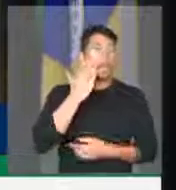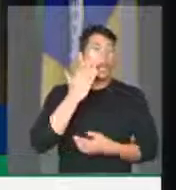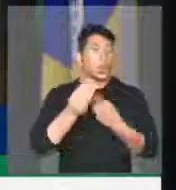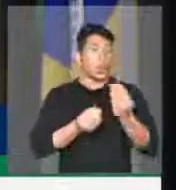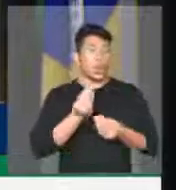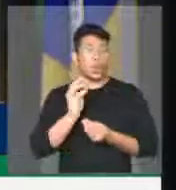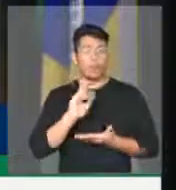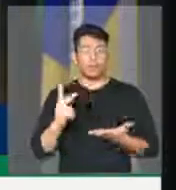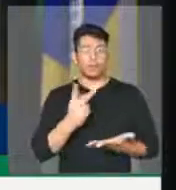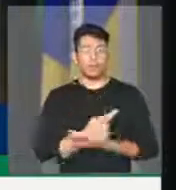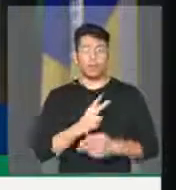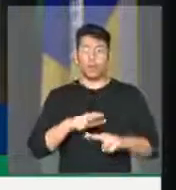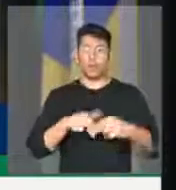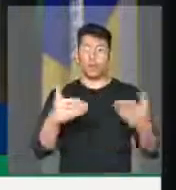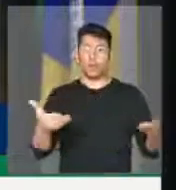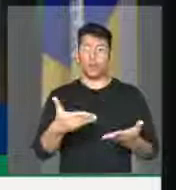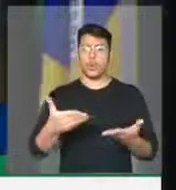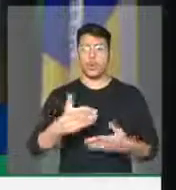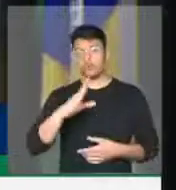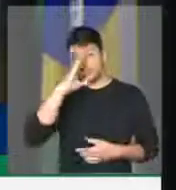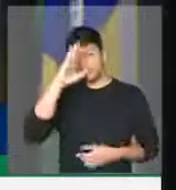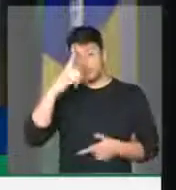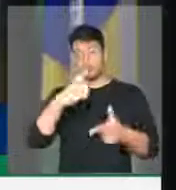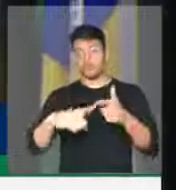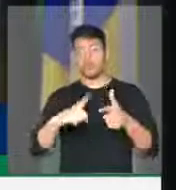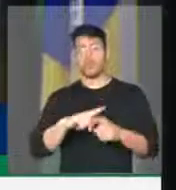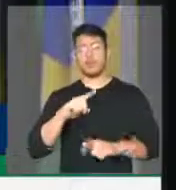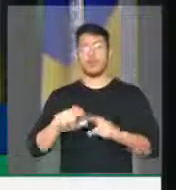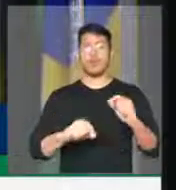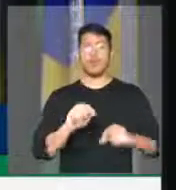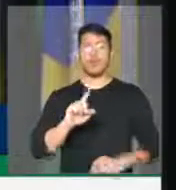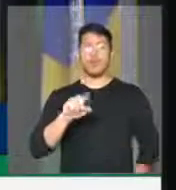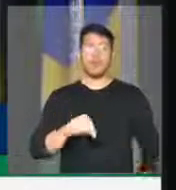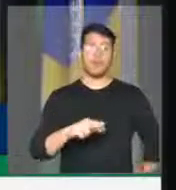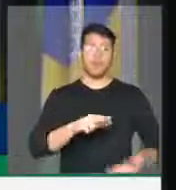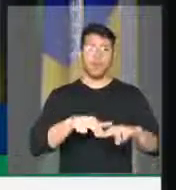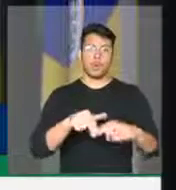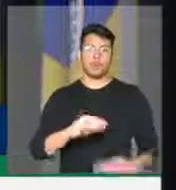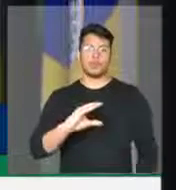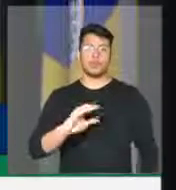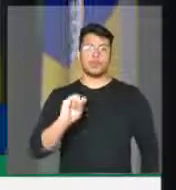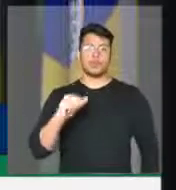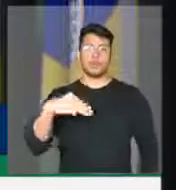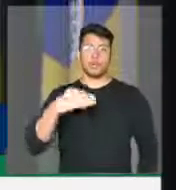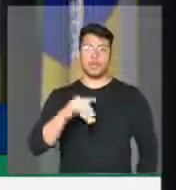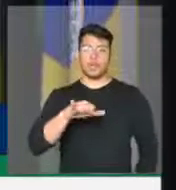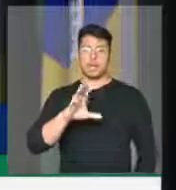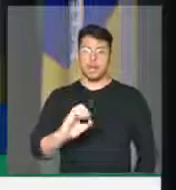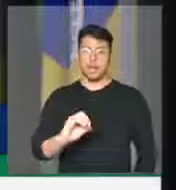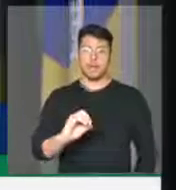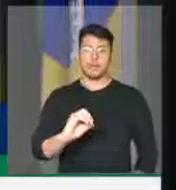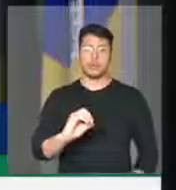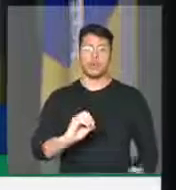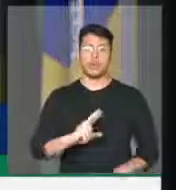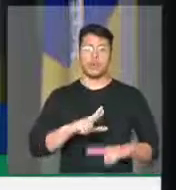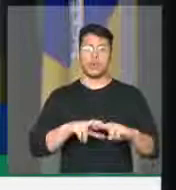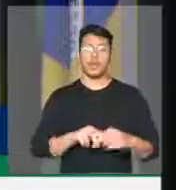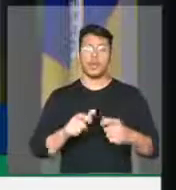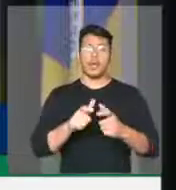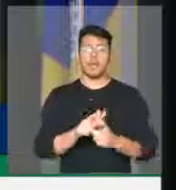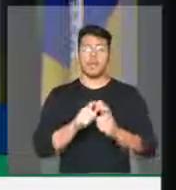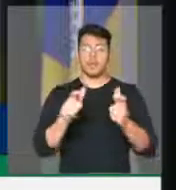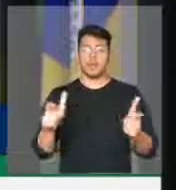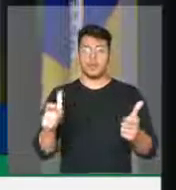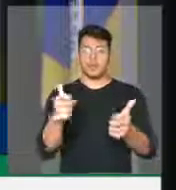risco é da natureza cambial, dado que a maior parte dos componentes será importado.